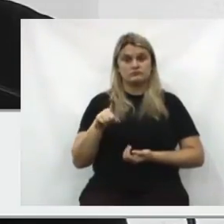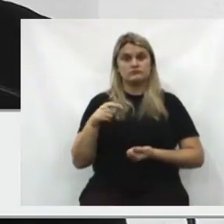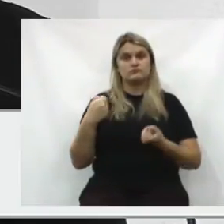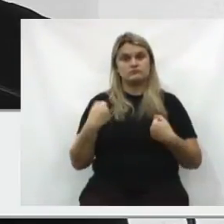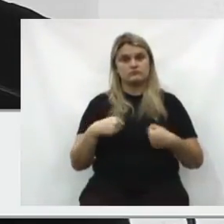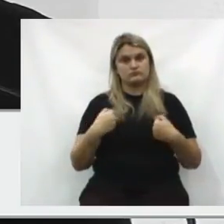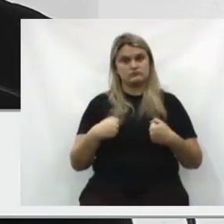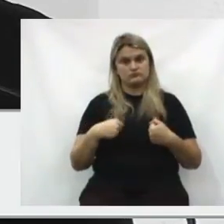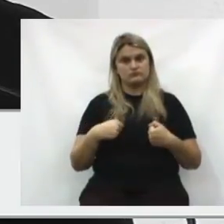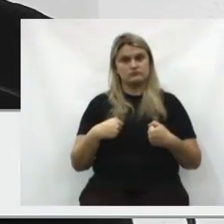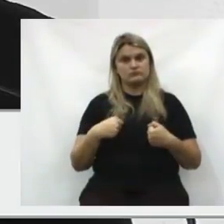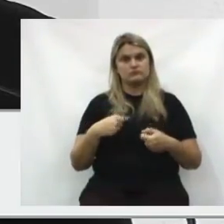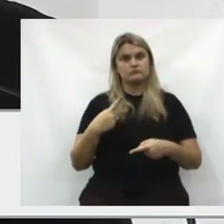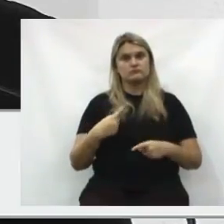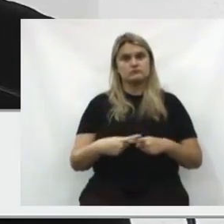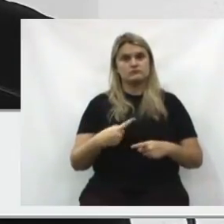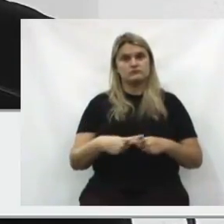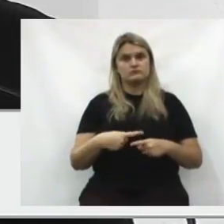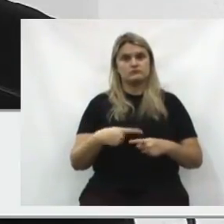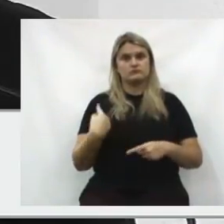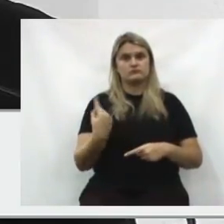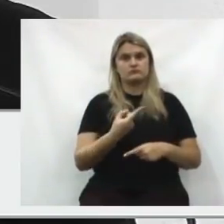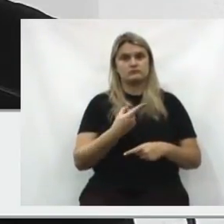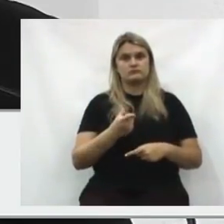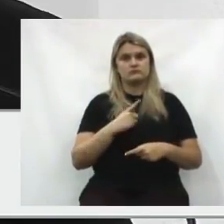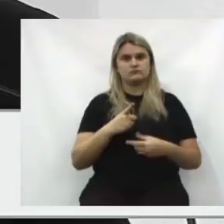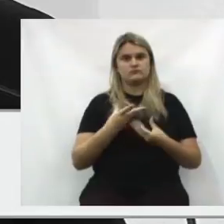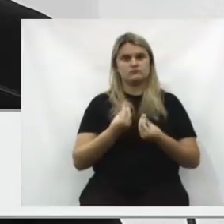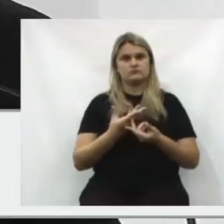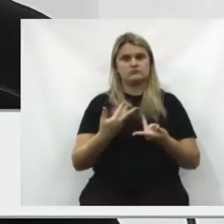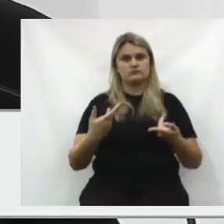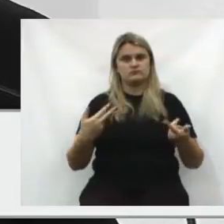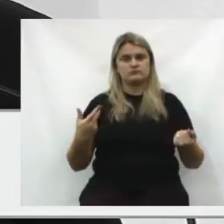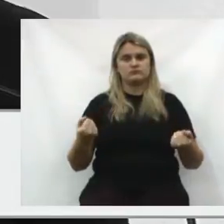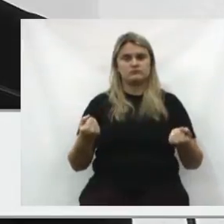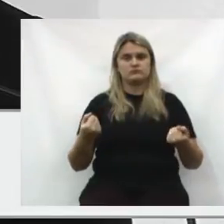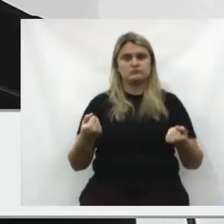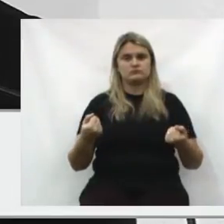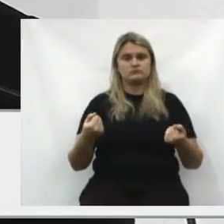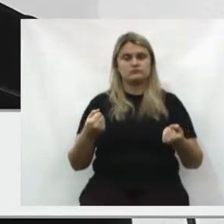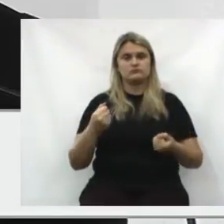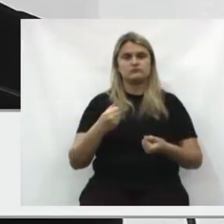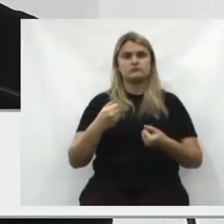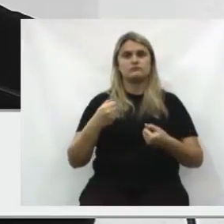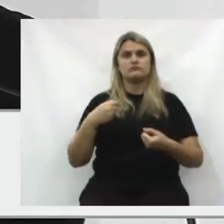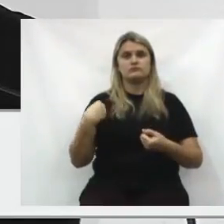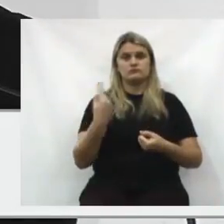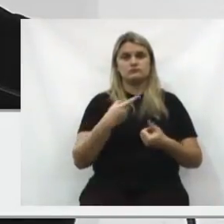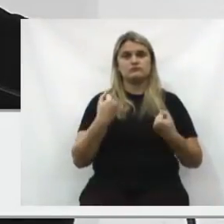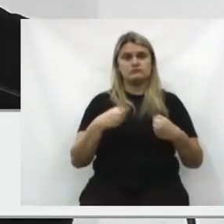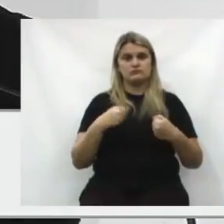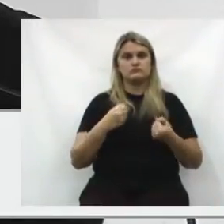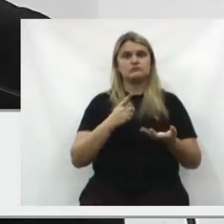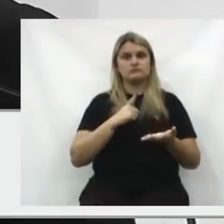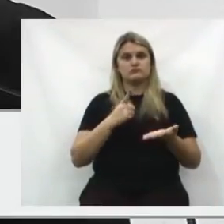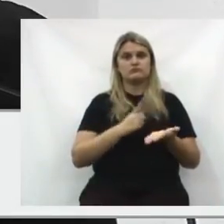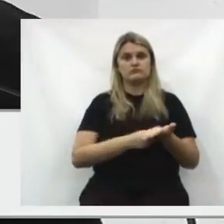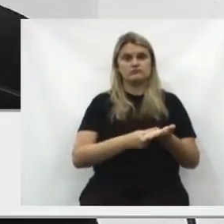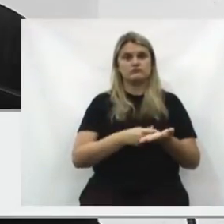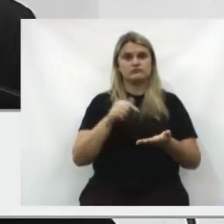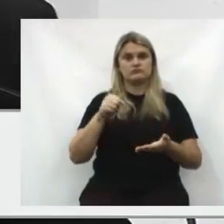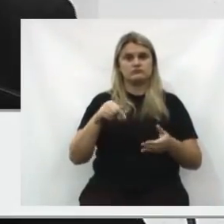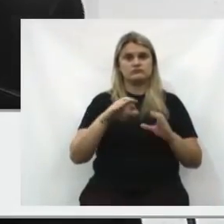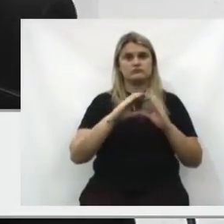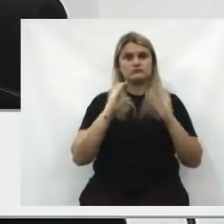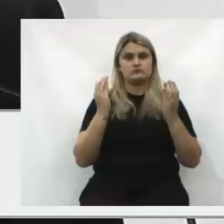que isto foi necessário porque nós temos uma demanda muito grande de situações que nós vamos